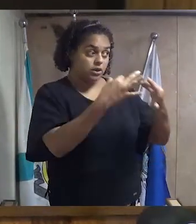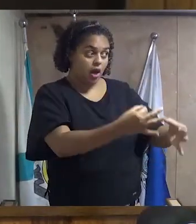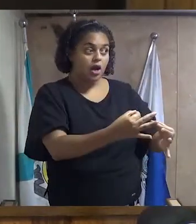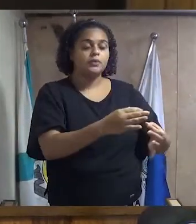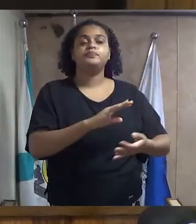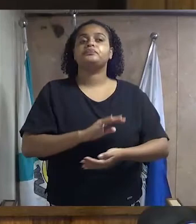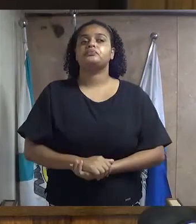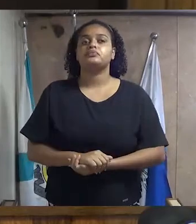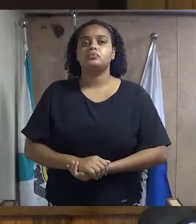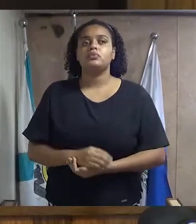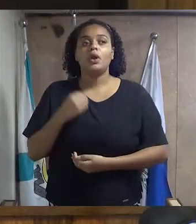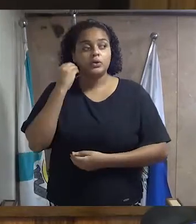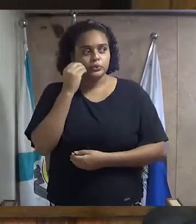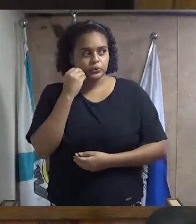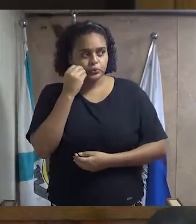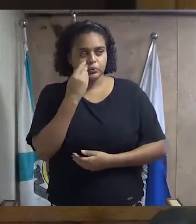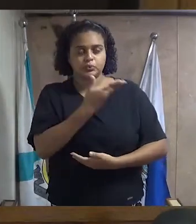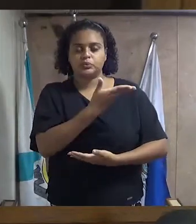discurso